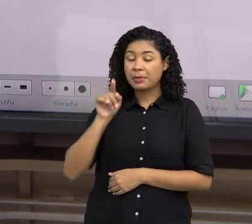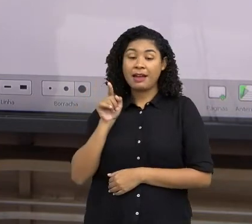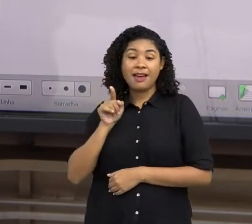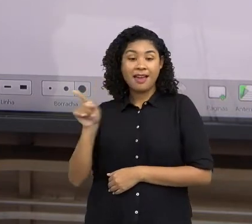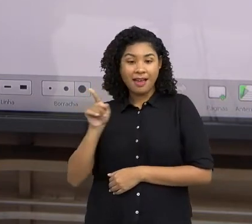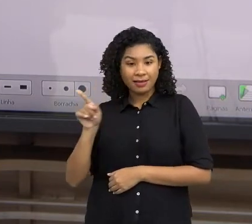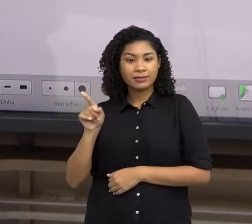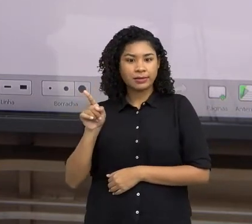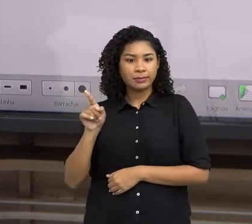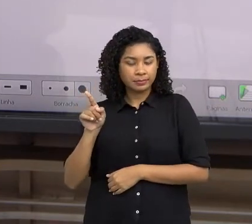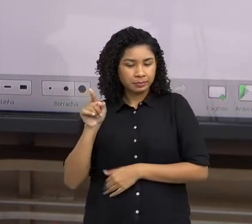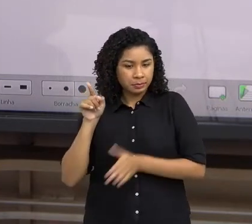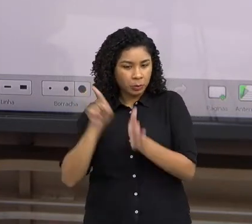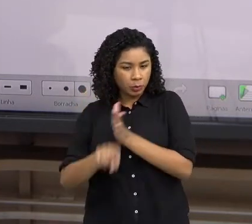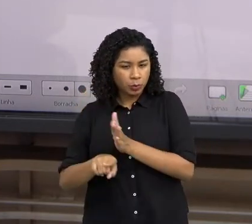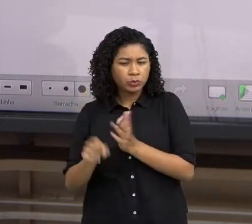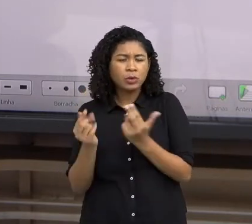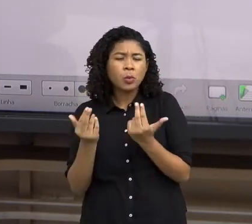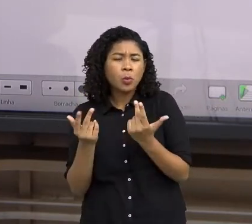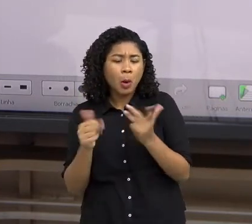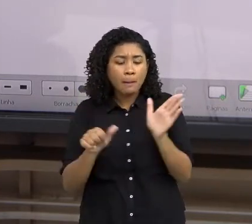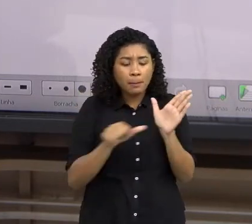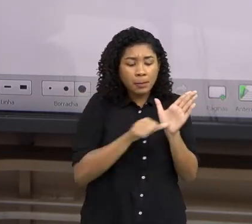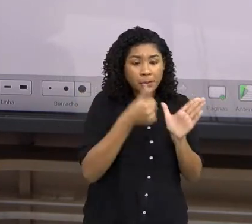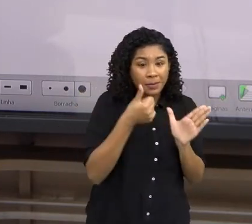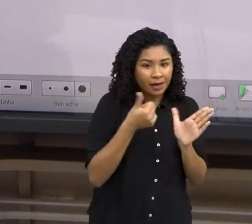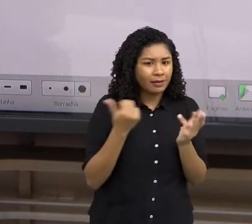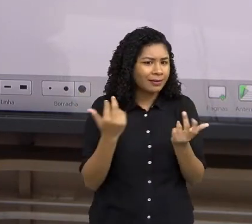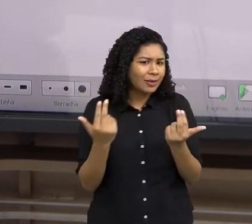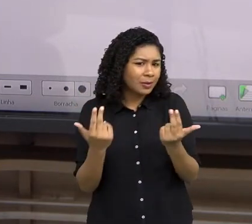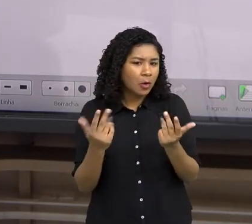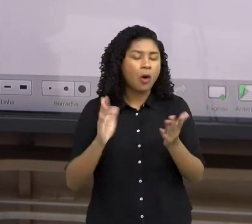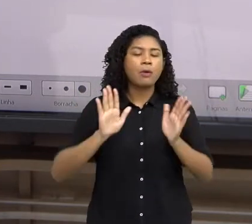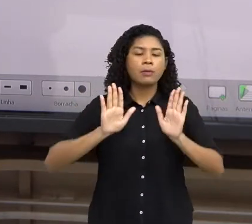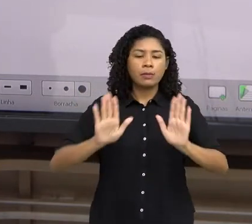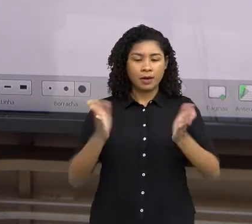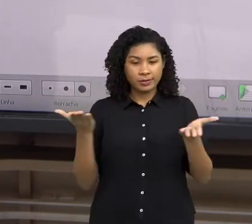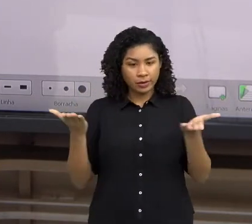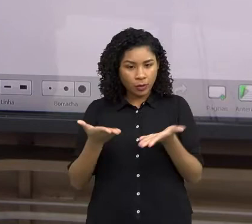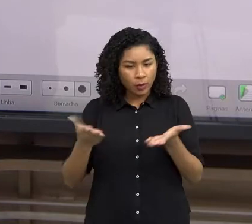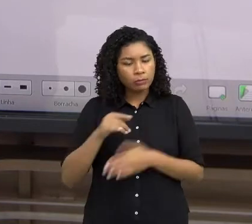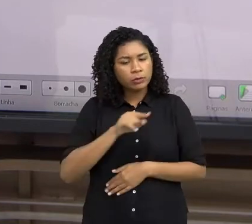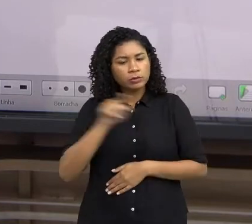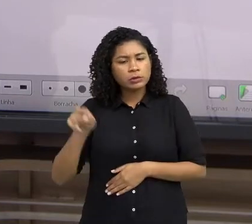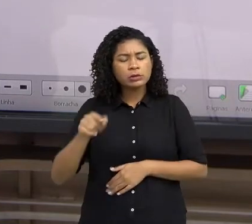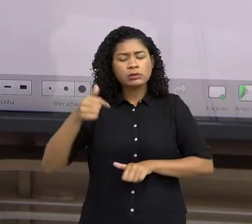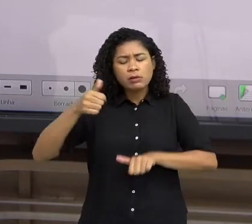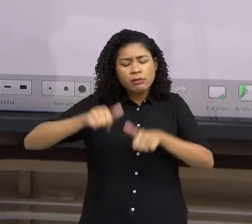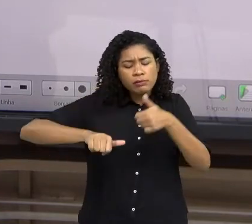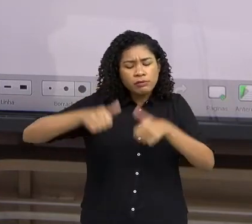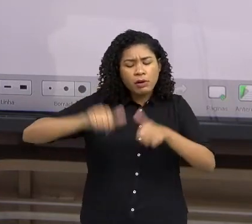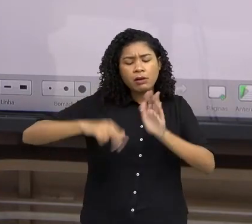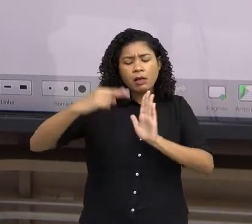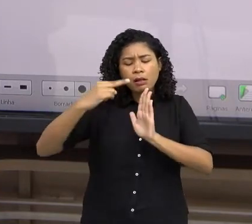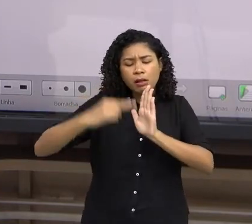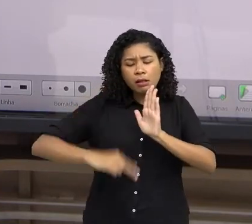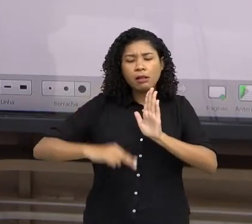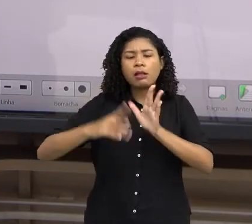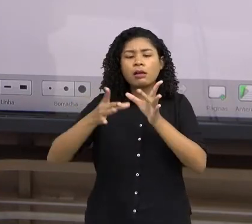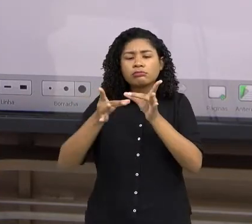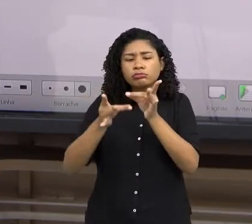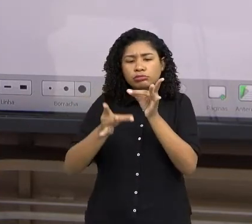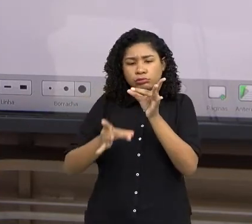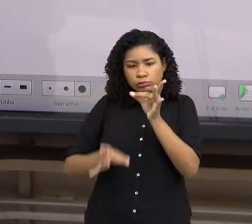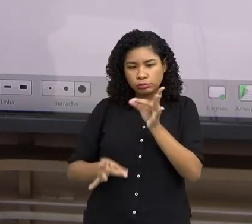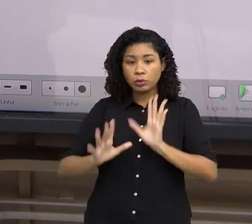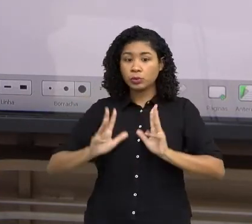primeira questão, só que reescrita, para você avaliar direitinho as características dela, ok? Tudo muito pensado aqui, tudo muito